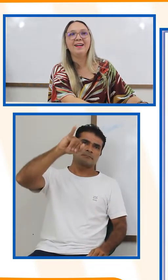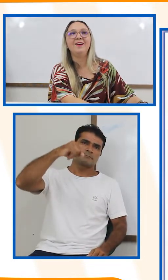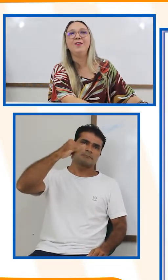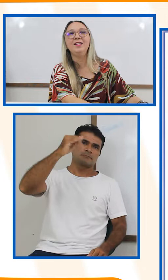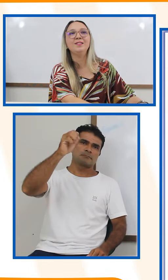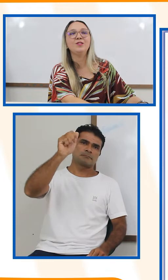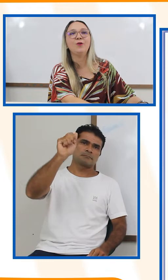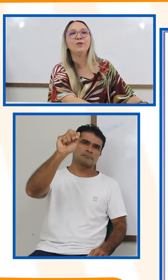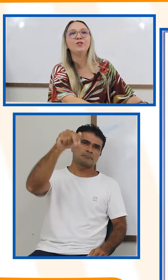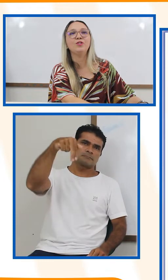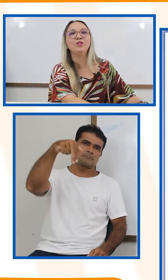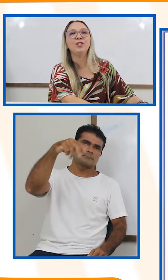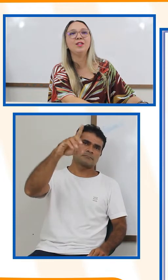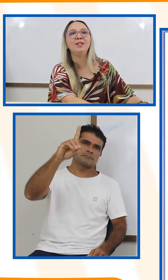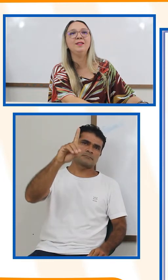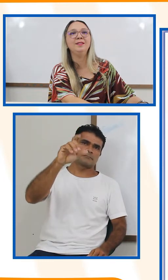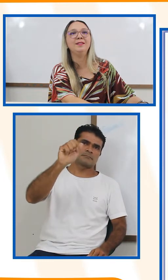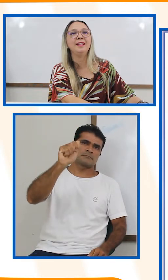jandaia. Olha só.